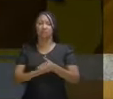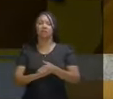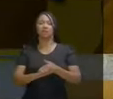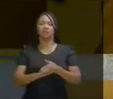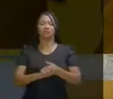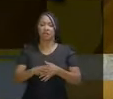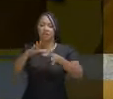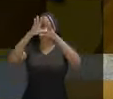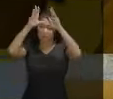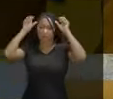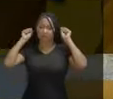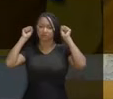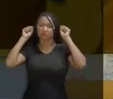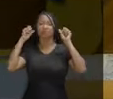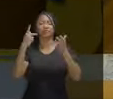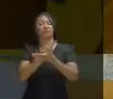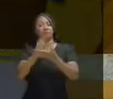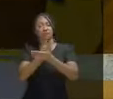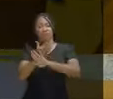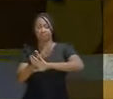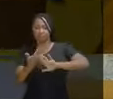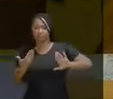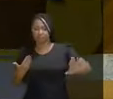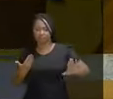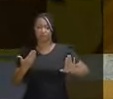a irregularidade em tais